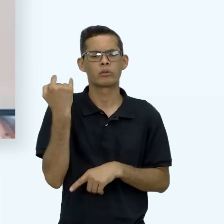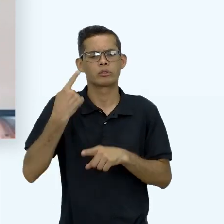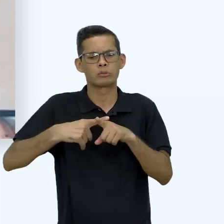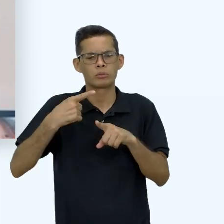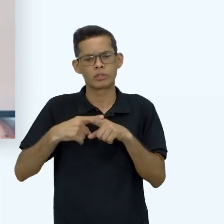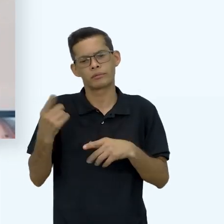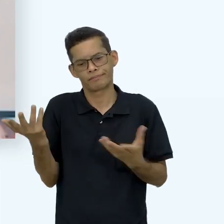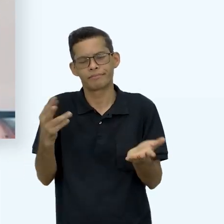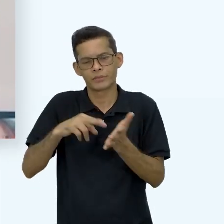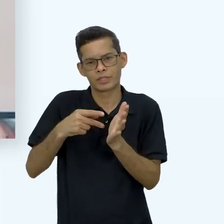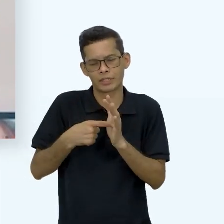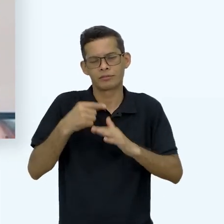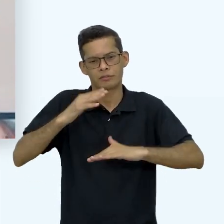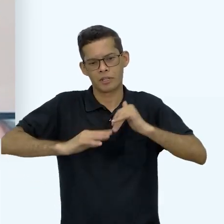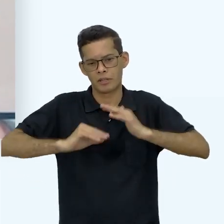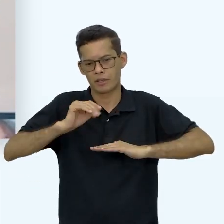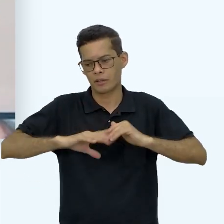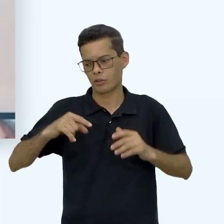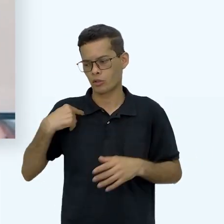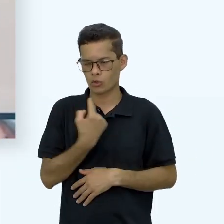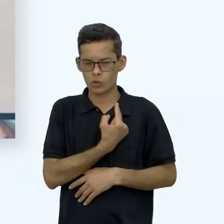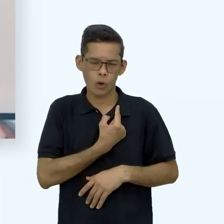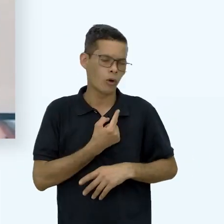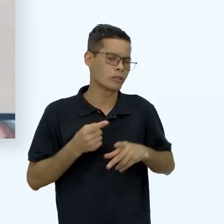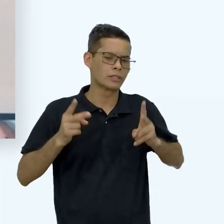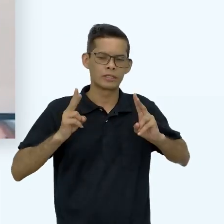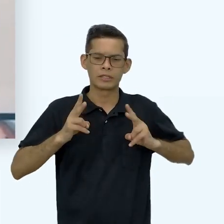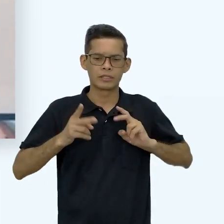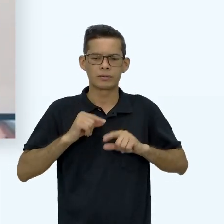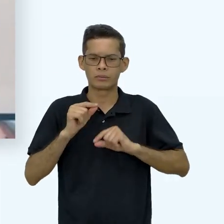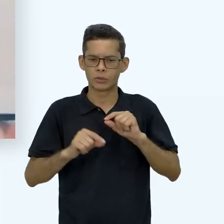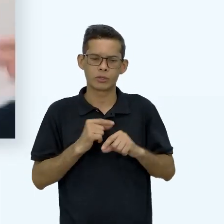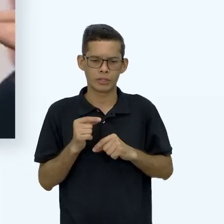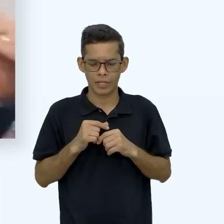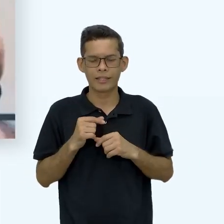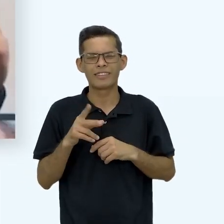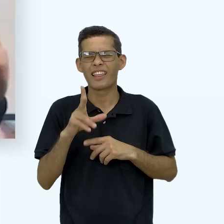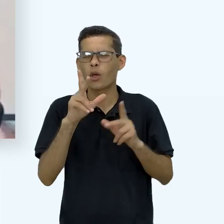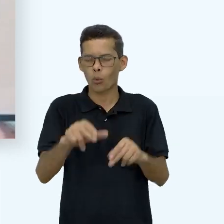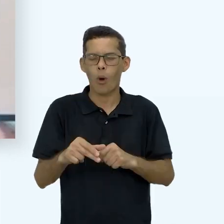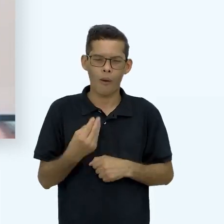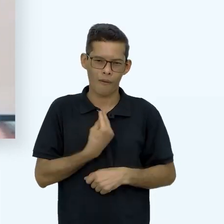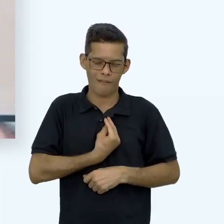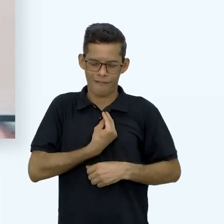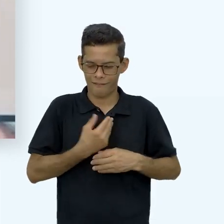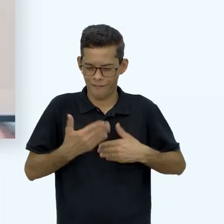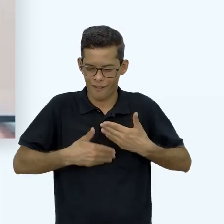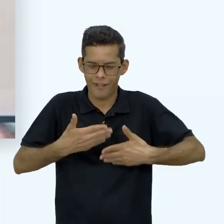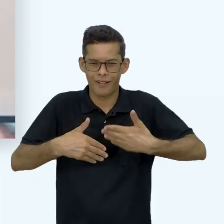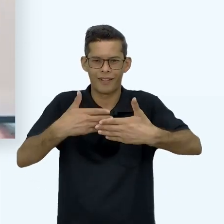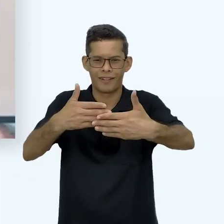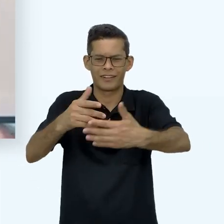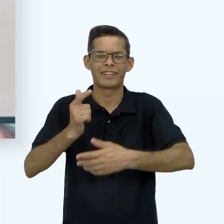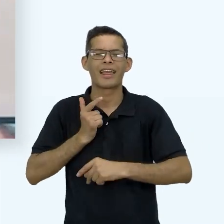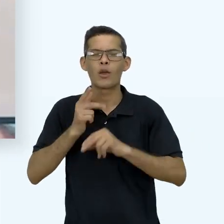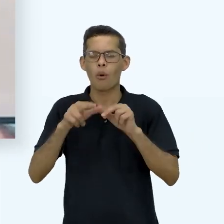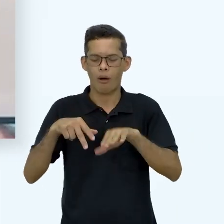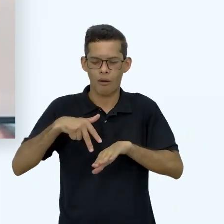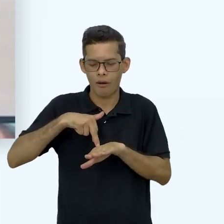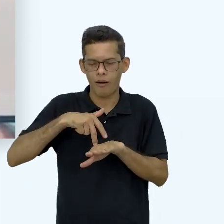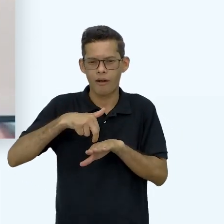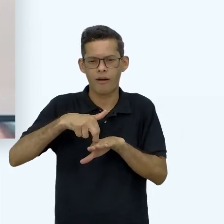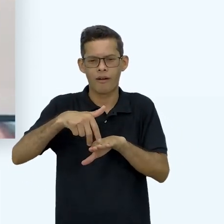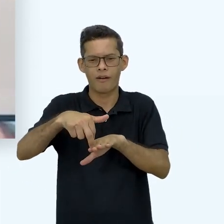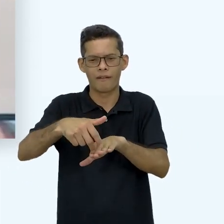significa o seguinte: todos nós estamos correndo numa esteira que anda cada vez mais rápido. Apenas